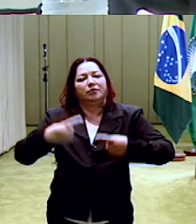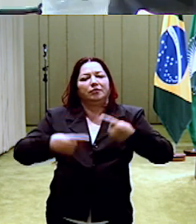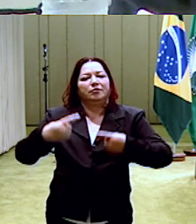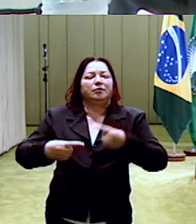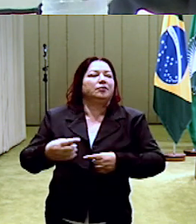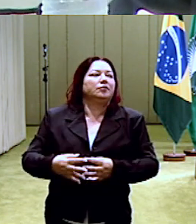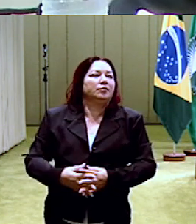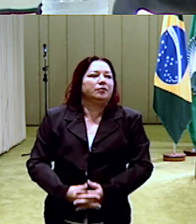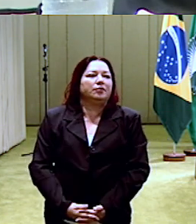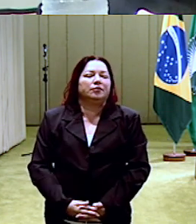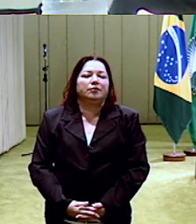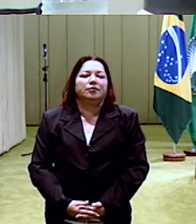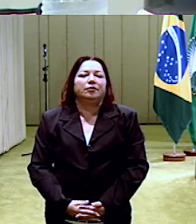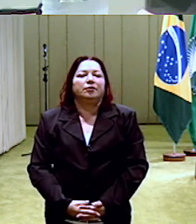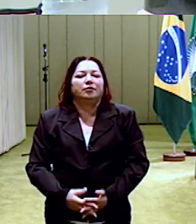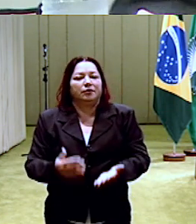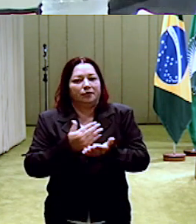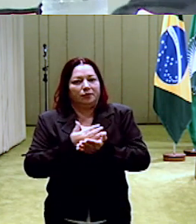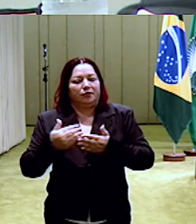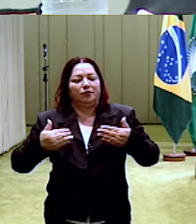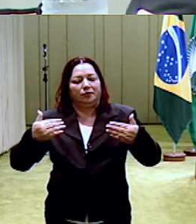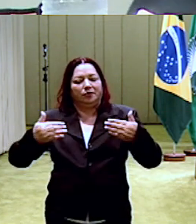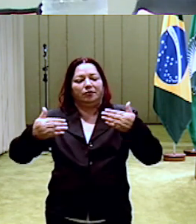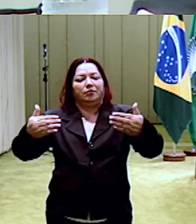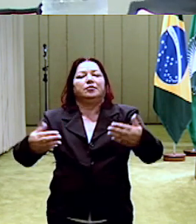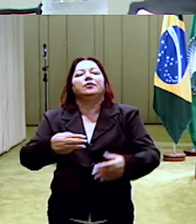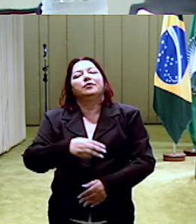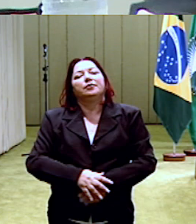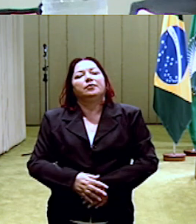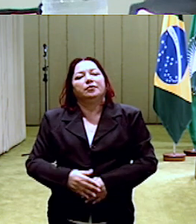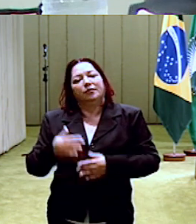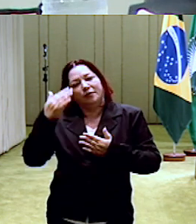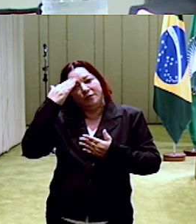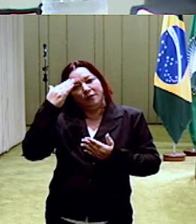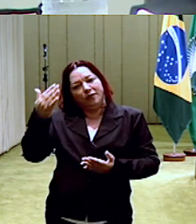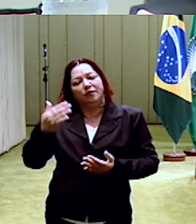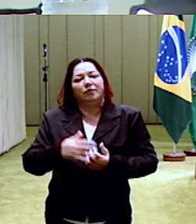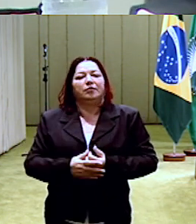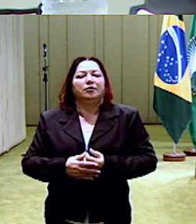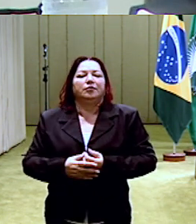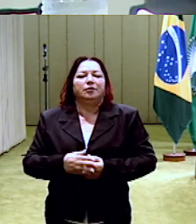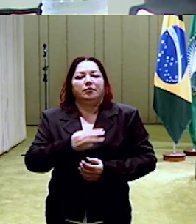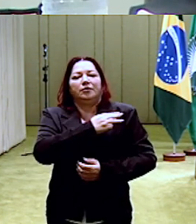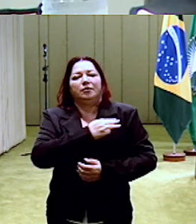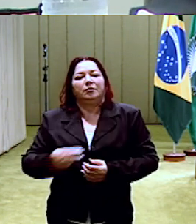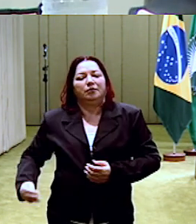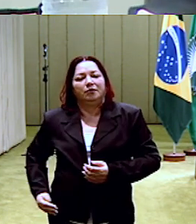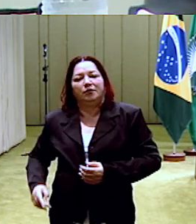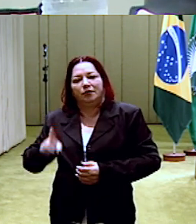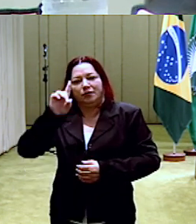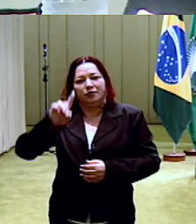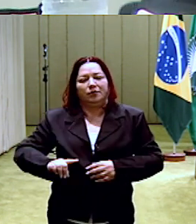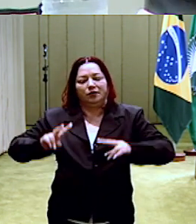debate. Então, inicialmente, em nome do ministro Silvio Almeida, eu agradeço, né, Silvio Luiz de Almeida, ministro dos Direitos Humanos e